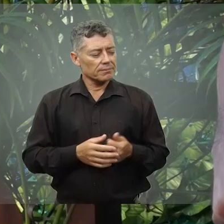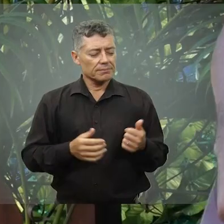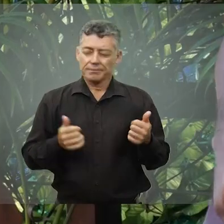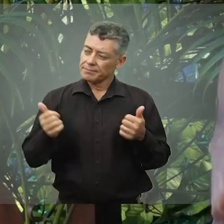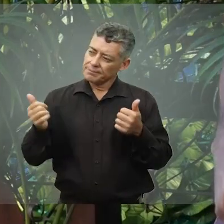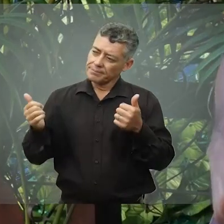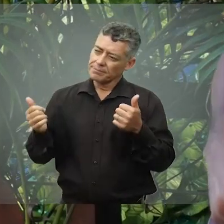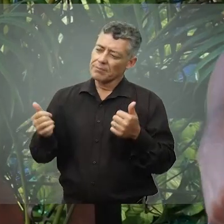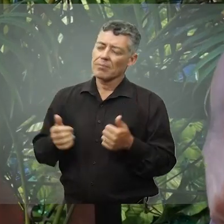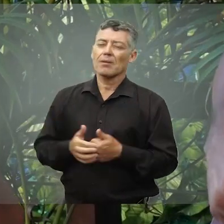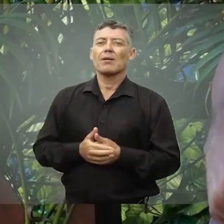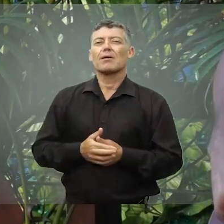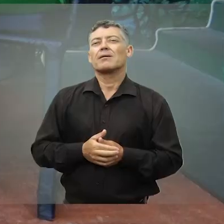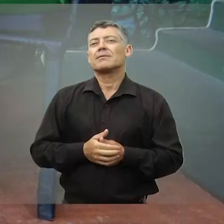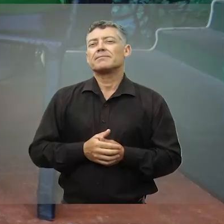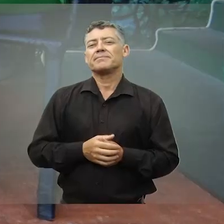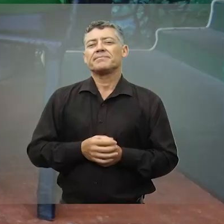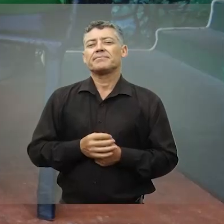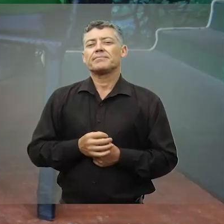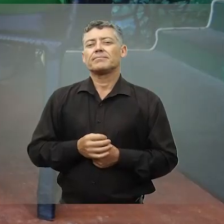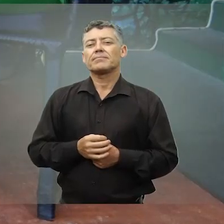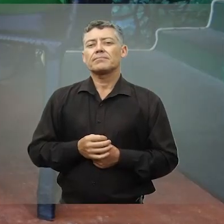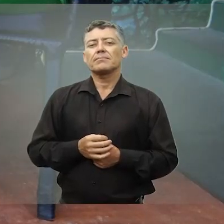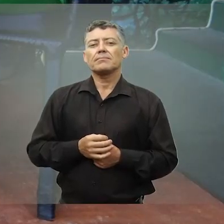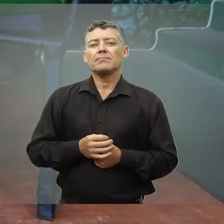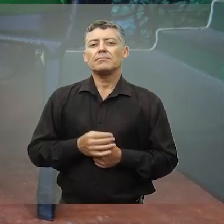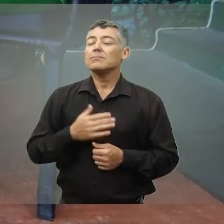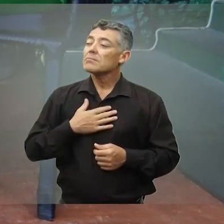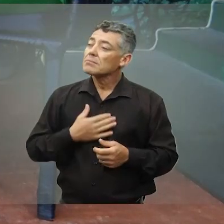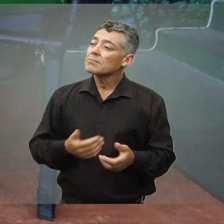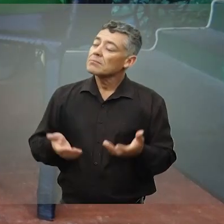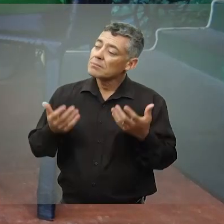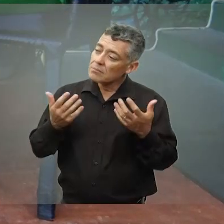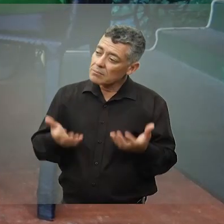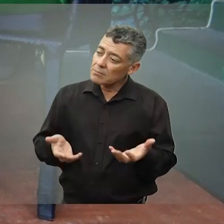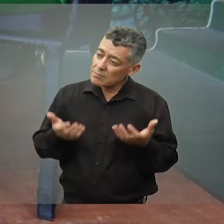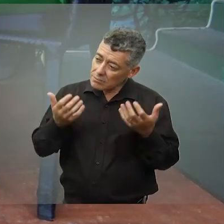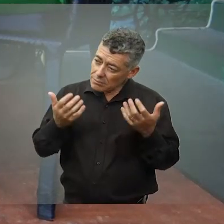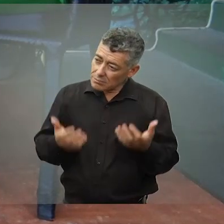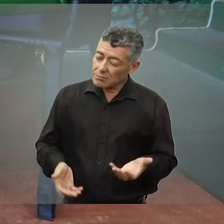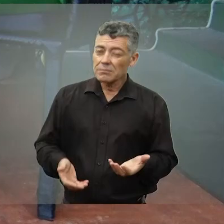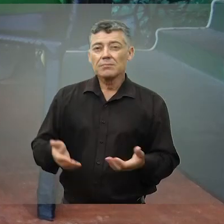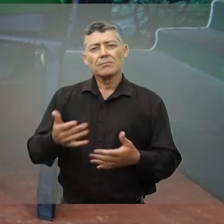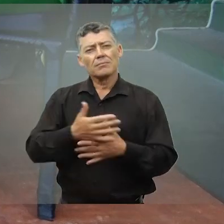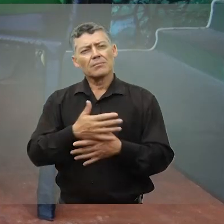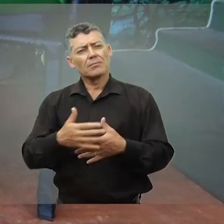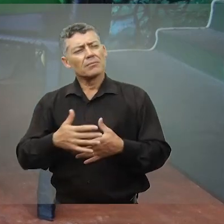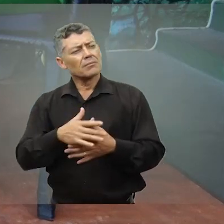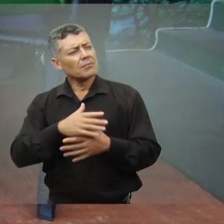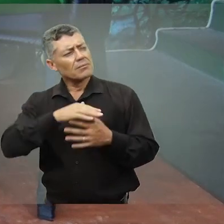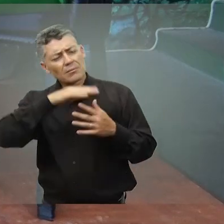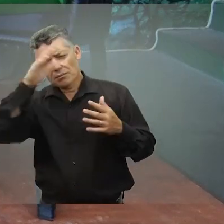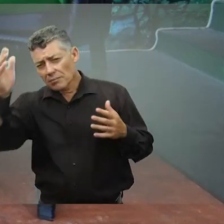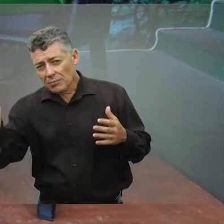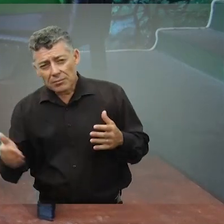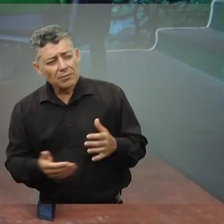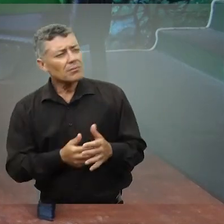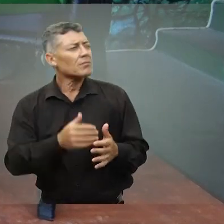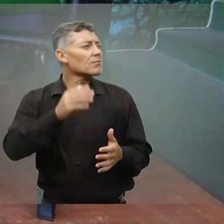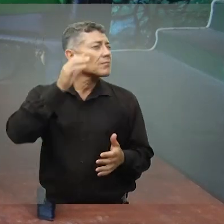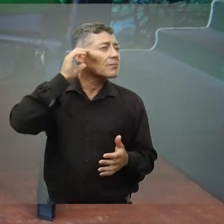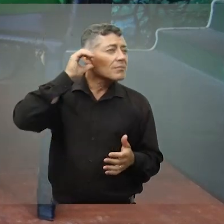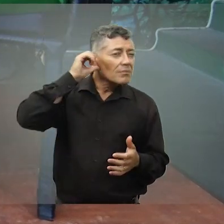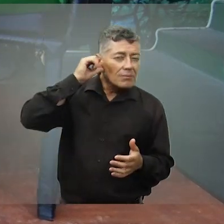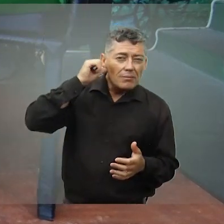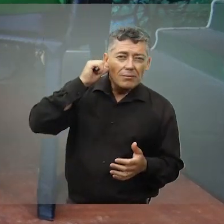manda. Vamos lá. Eu queria gritar para a cidade inteira ouvir, em cima